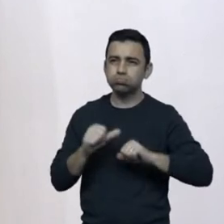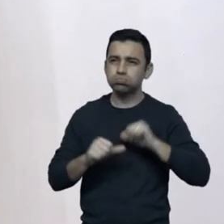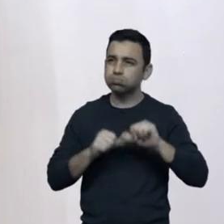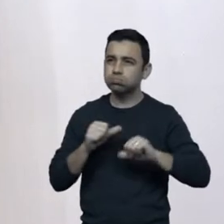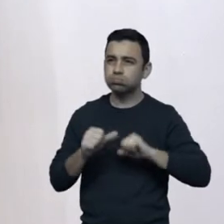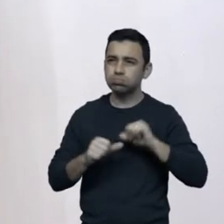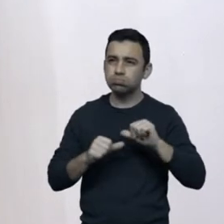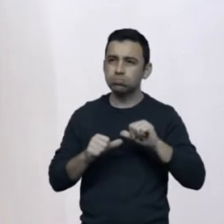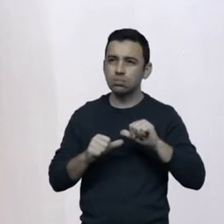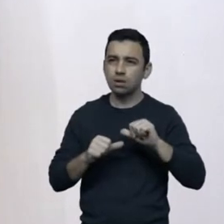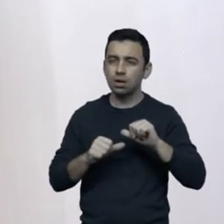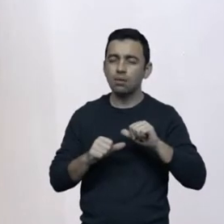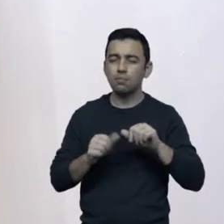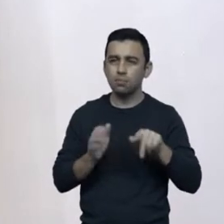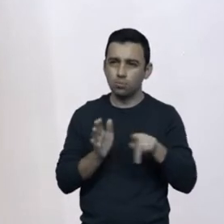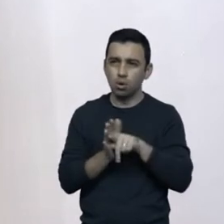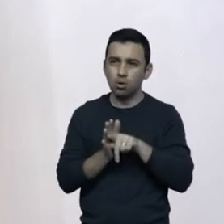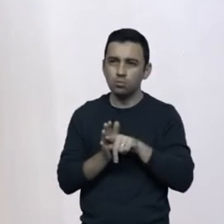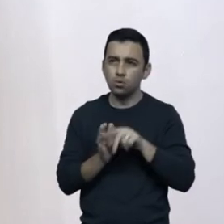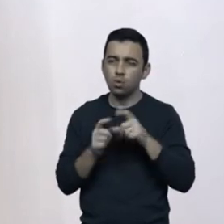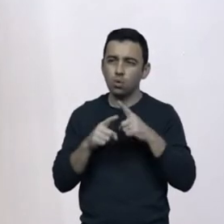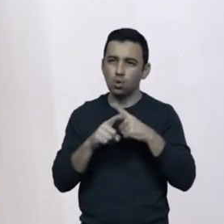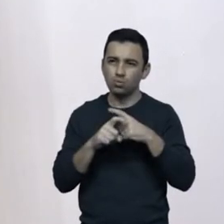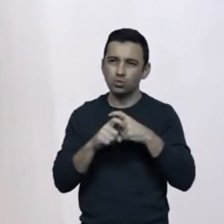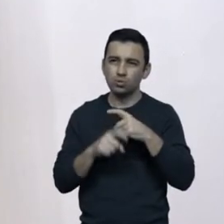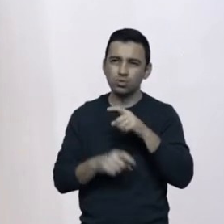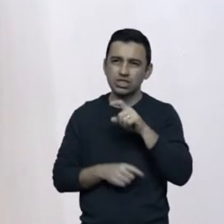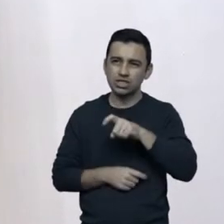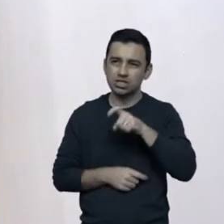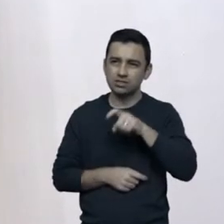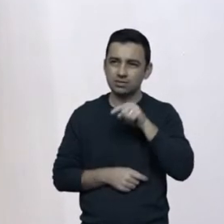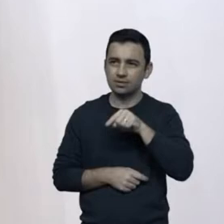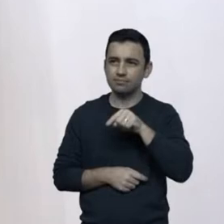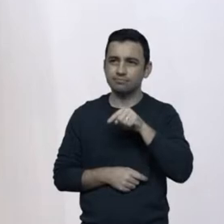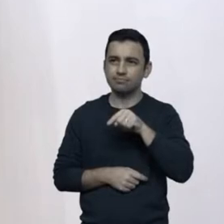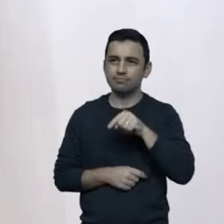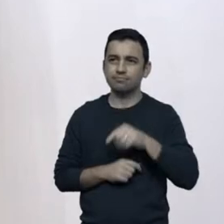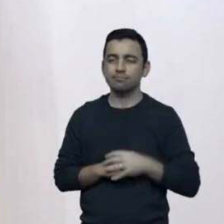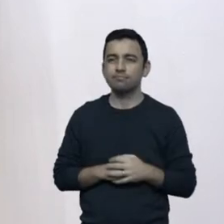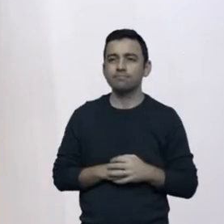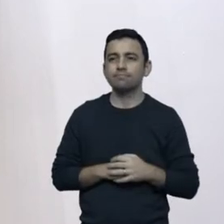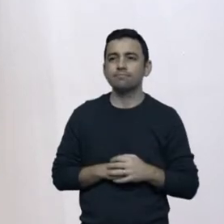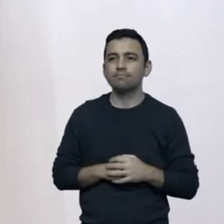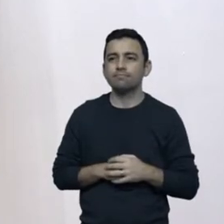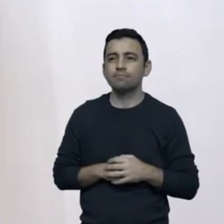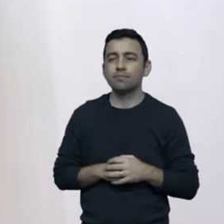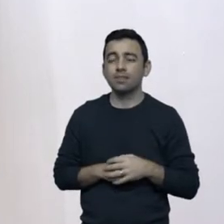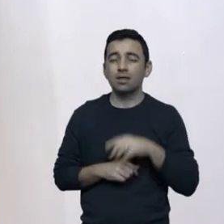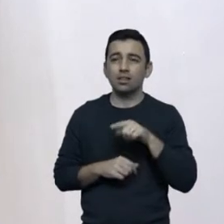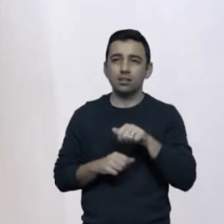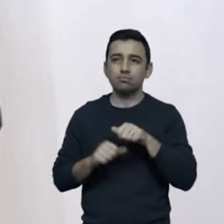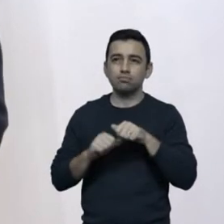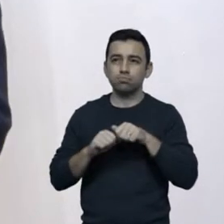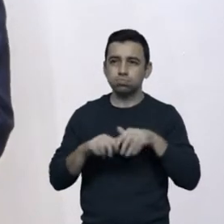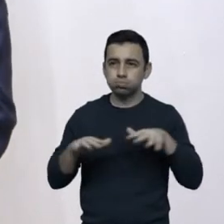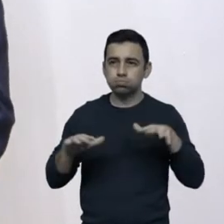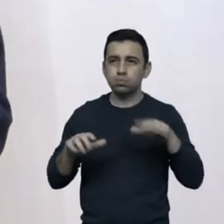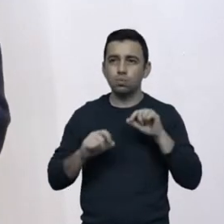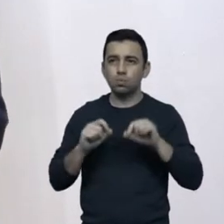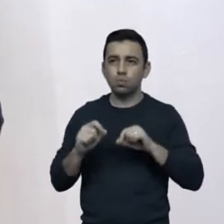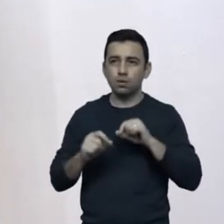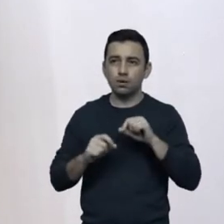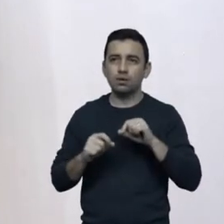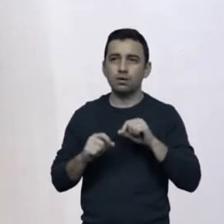num braço do cromossomo X. Então, ela é transmitida de forma vertical,